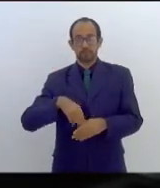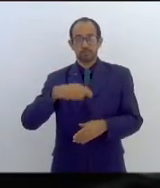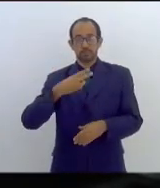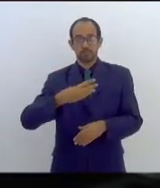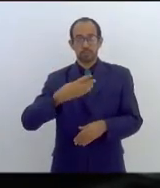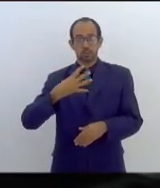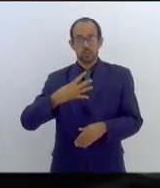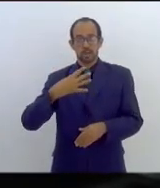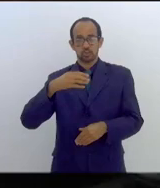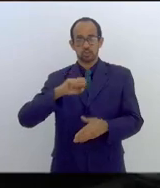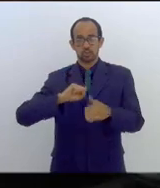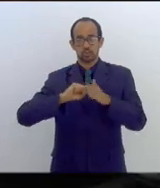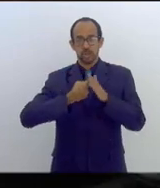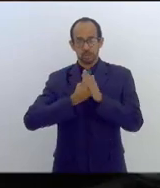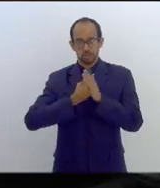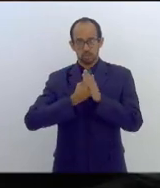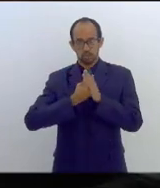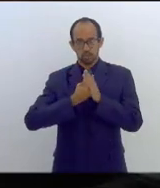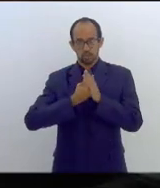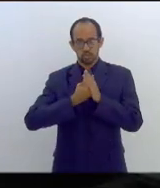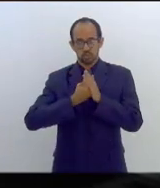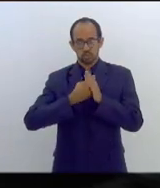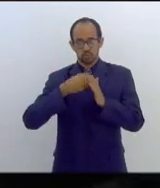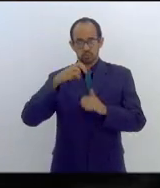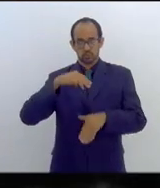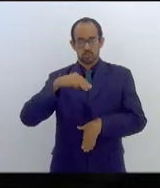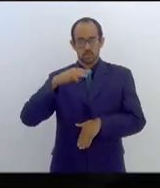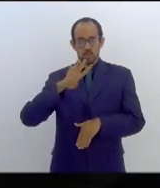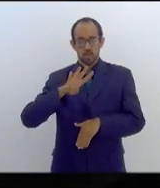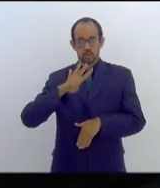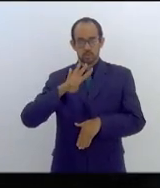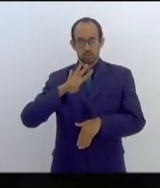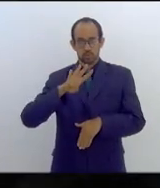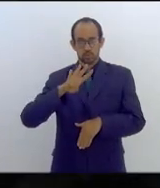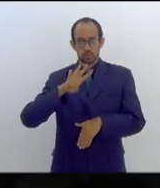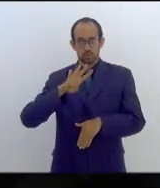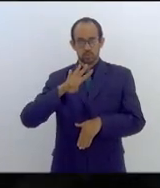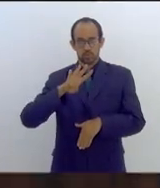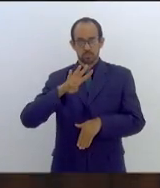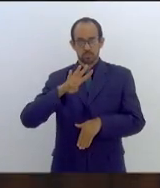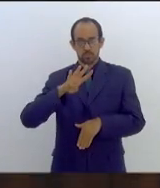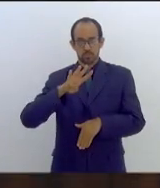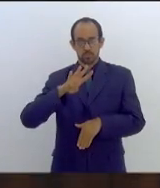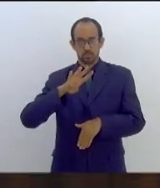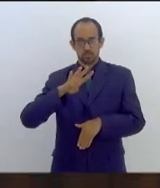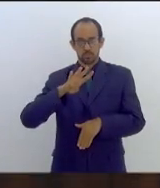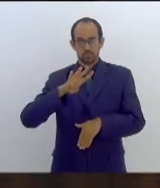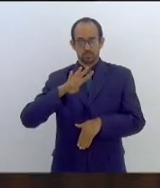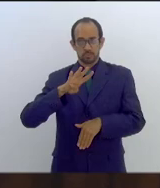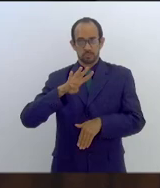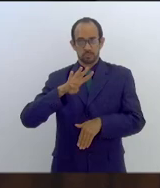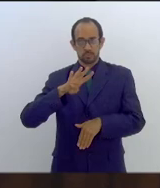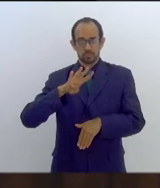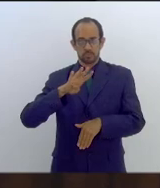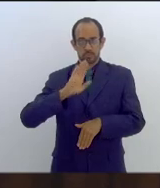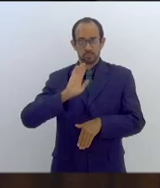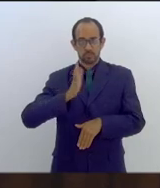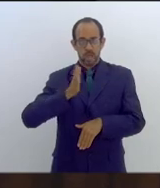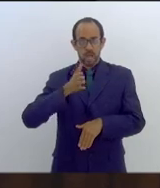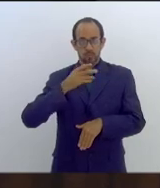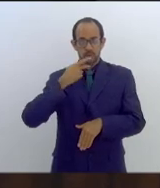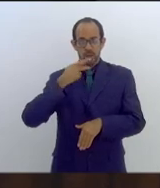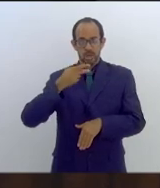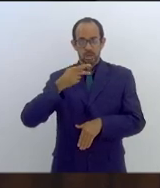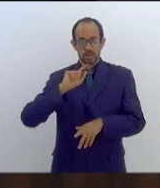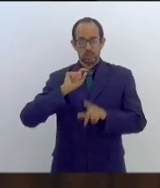34 vetos. 34 vetos. Vossa Excelência está atrasado. Eu já falei que eu vou